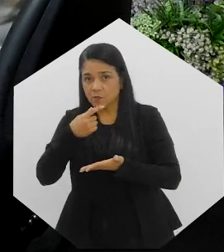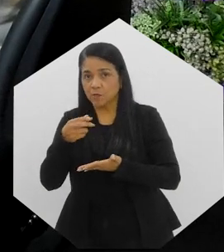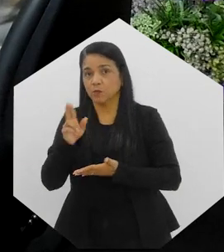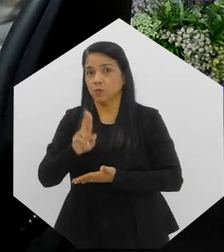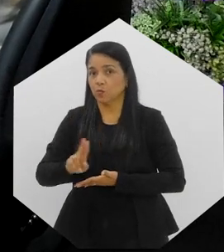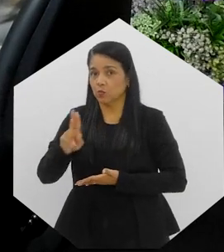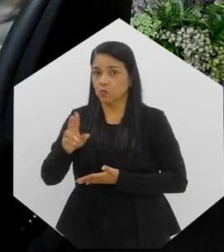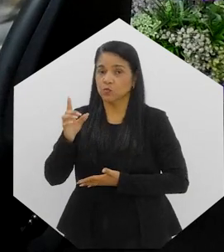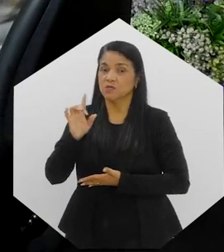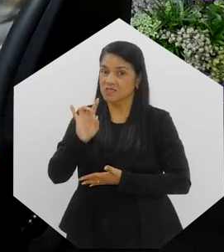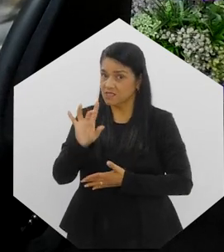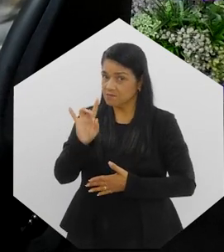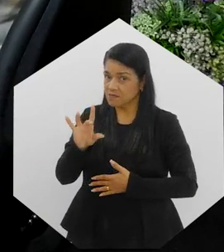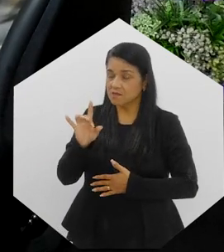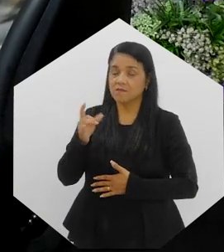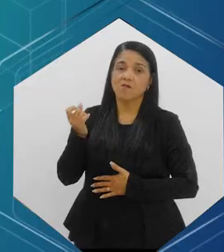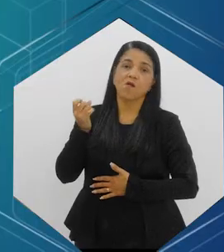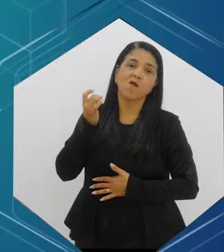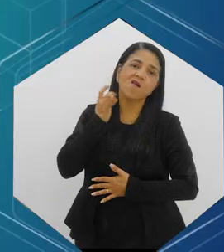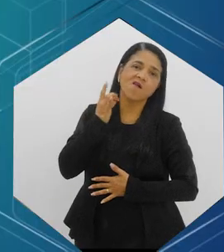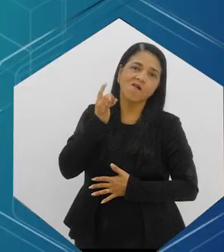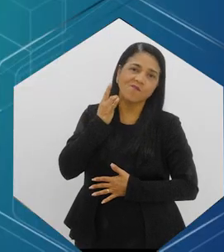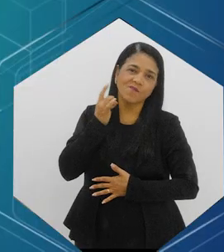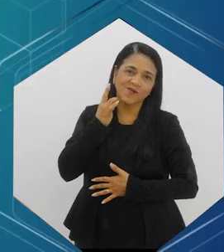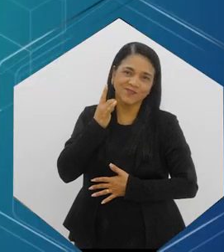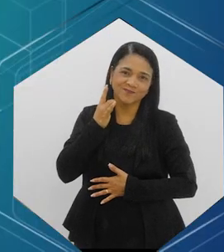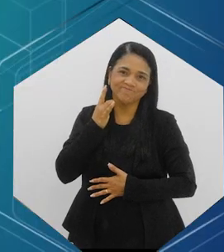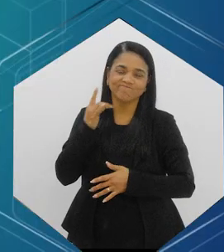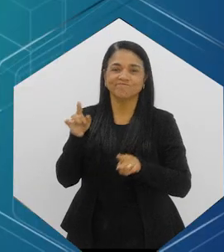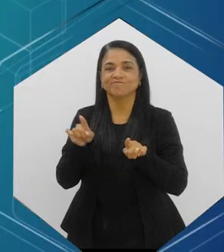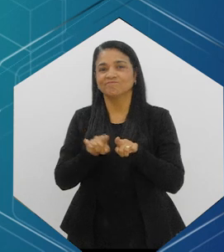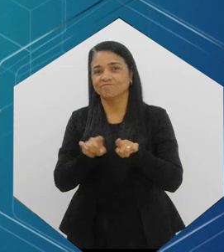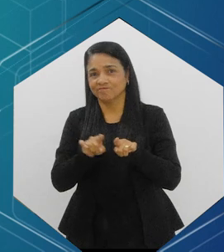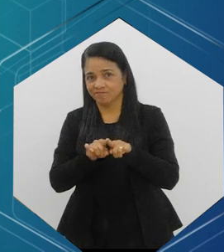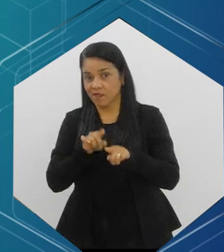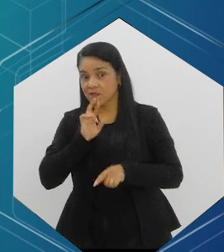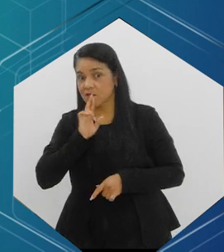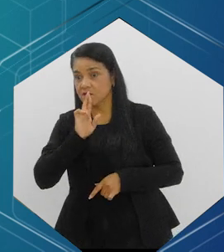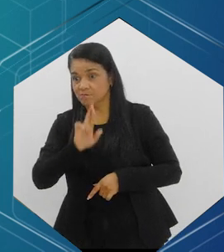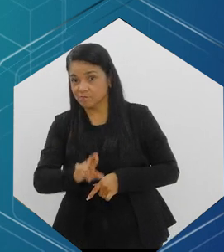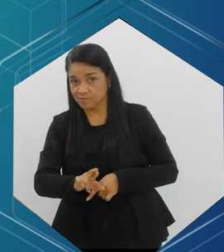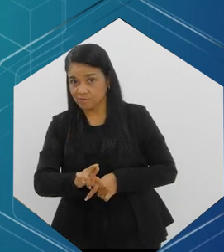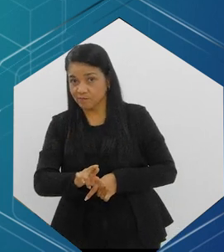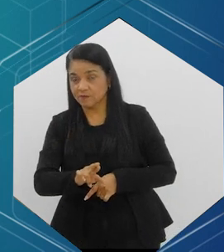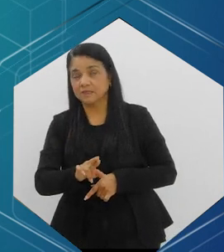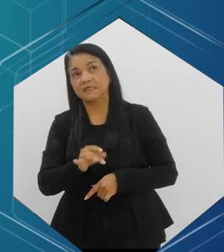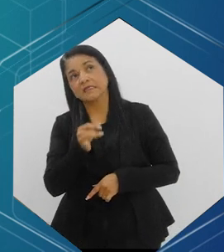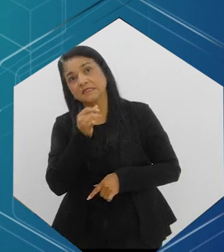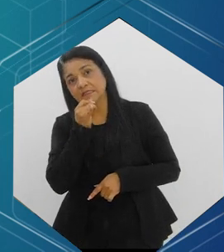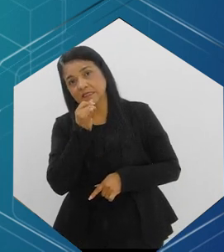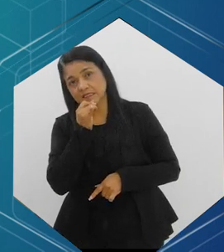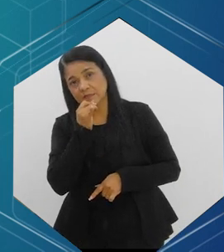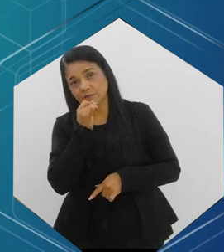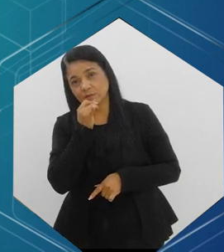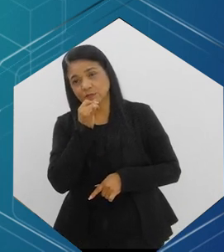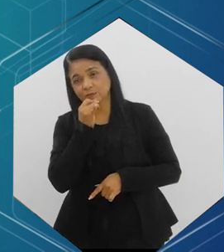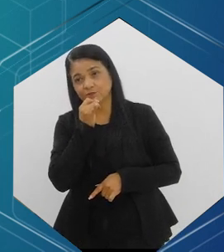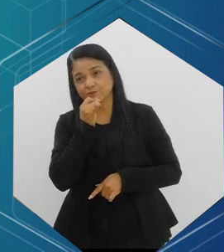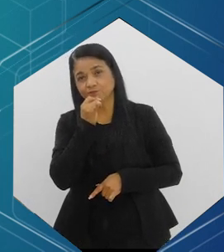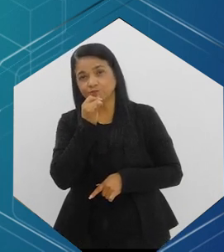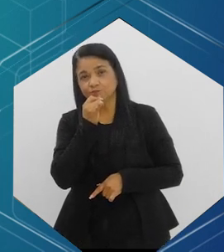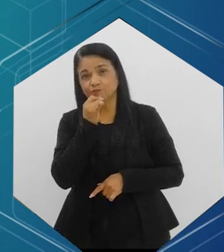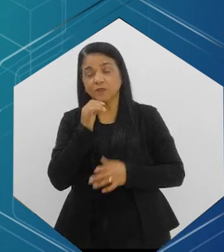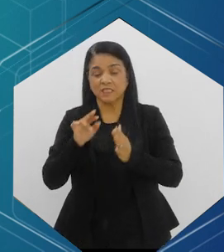os hormônios. É também uma resposta, por exemplo, a algumas